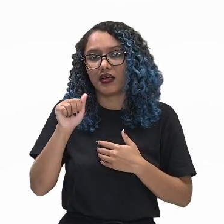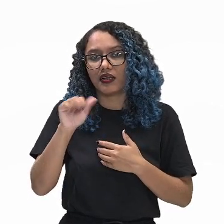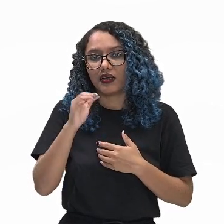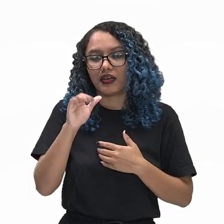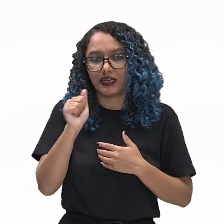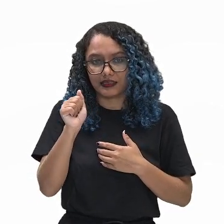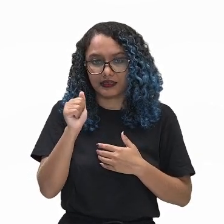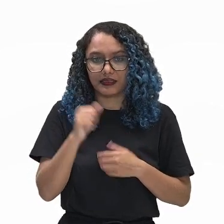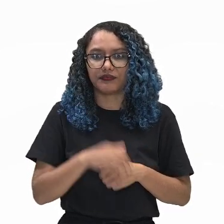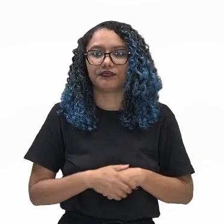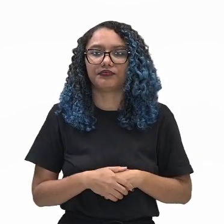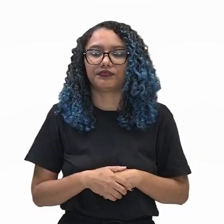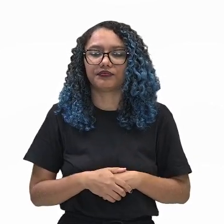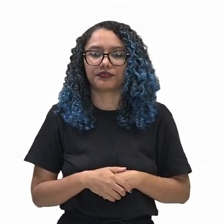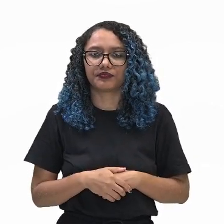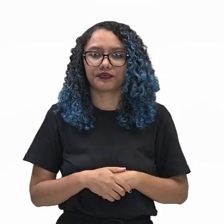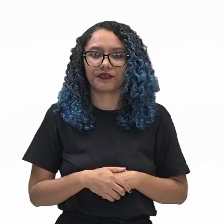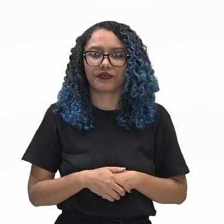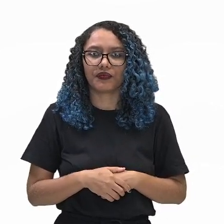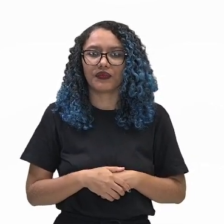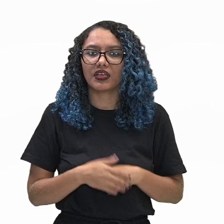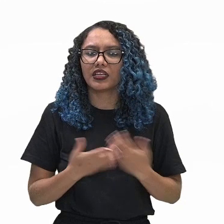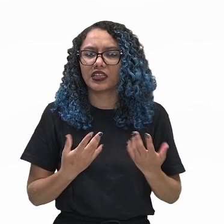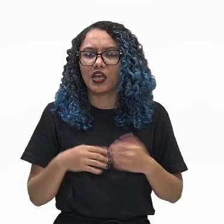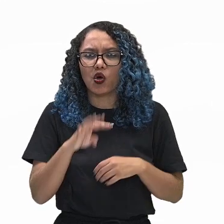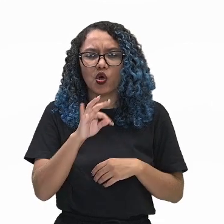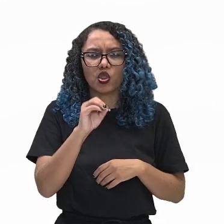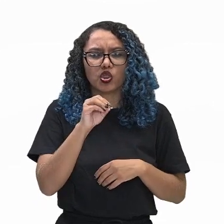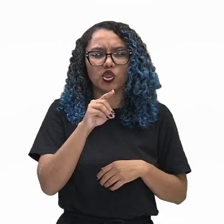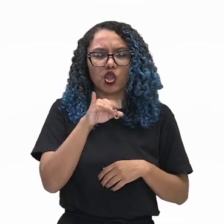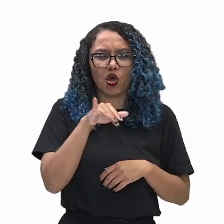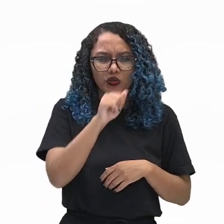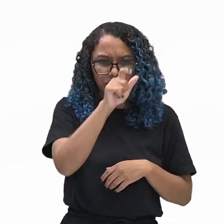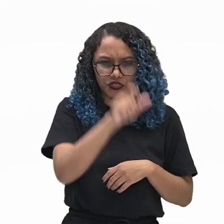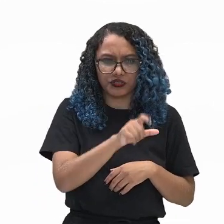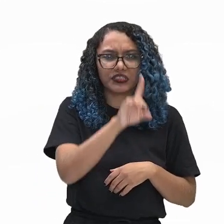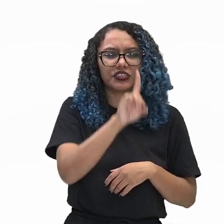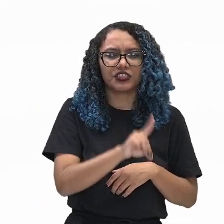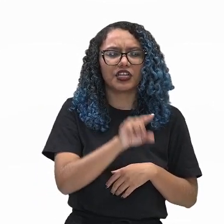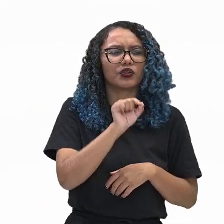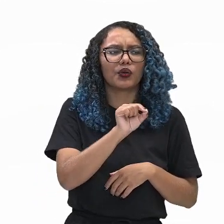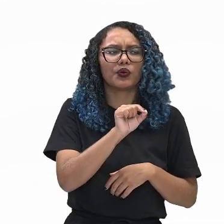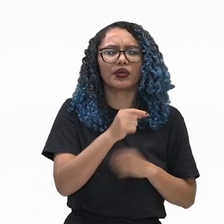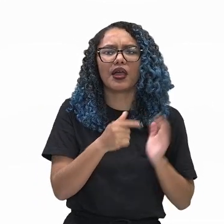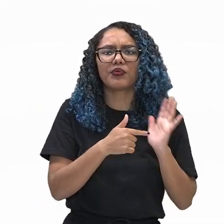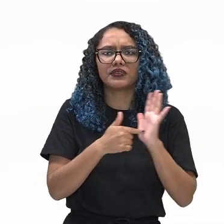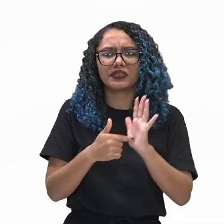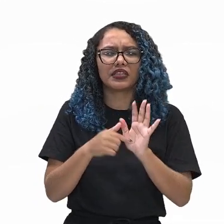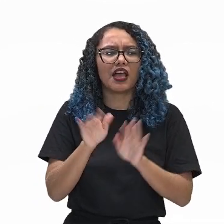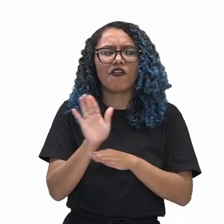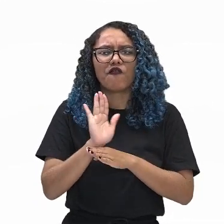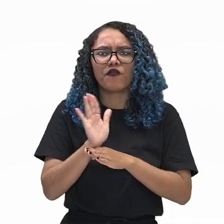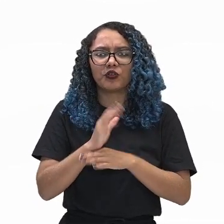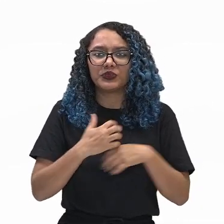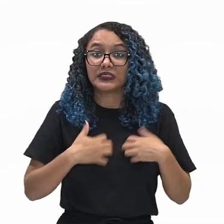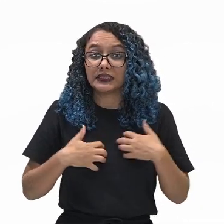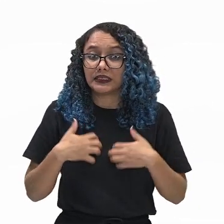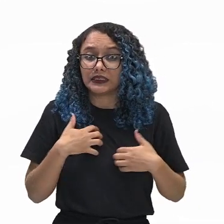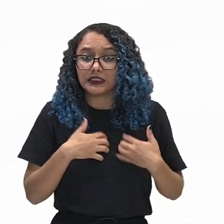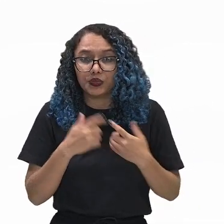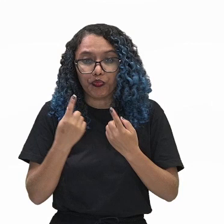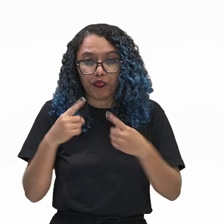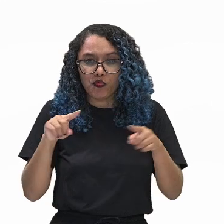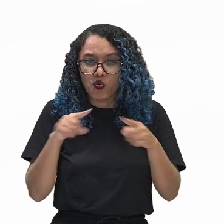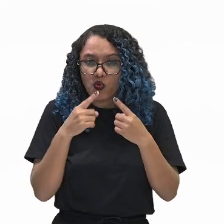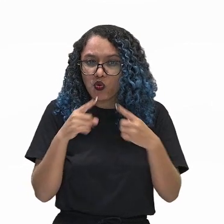Graça Vingolo de Siqueira. Todd Phillips, o diretor, nos apresenta um filme tenso, com trilha